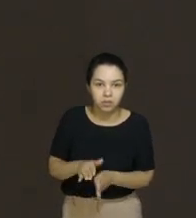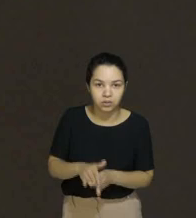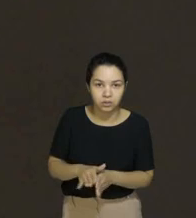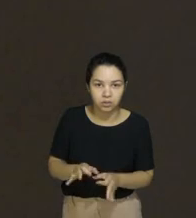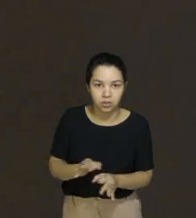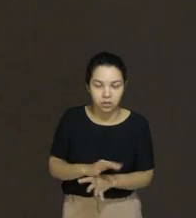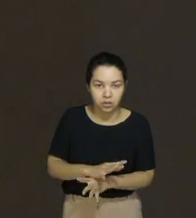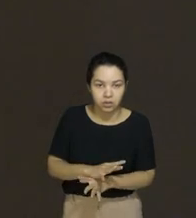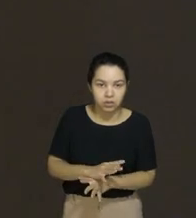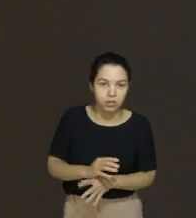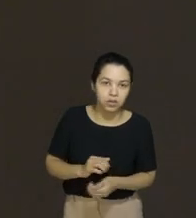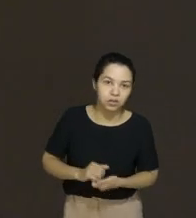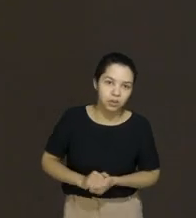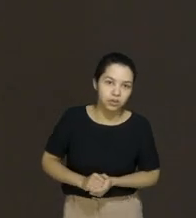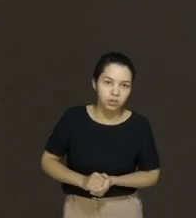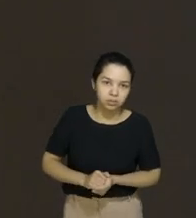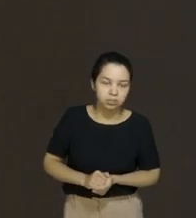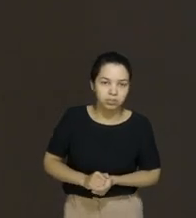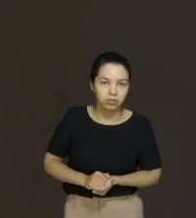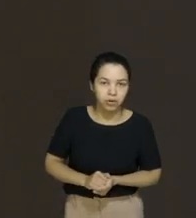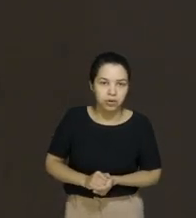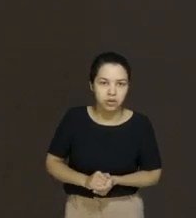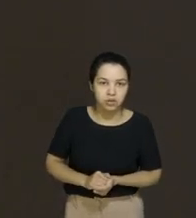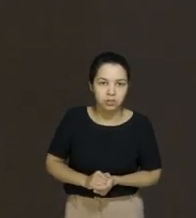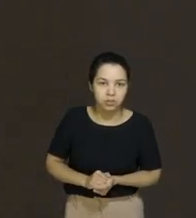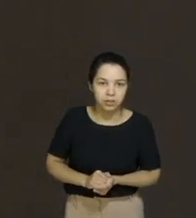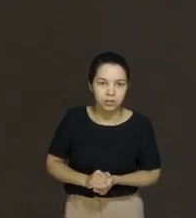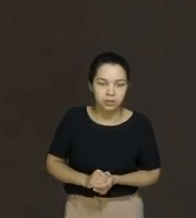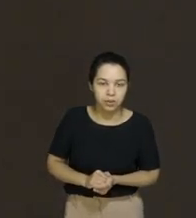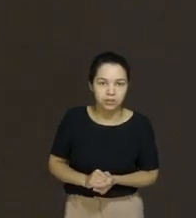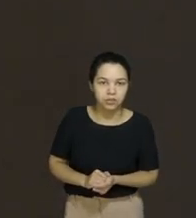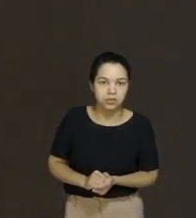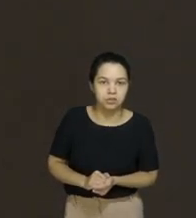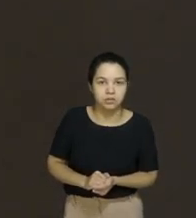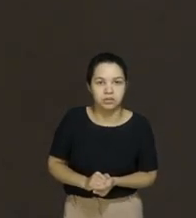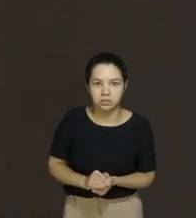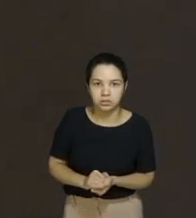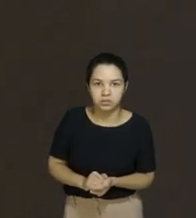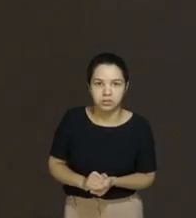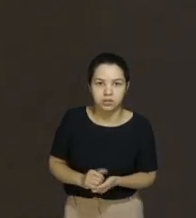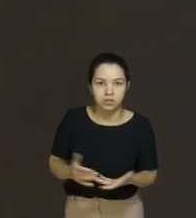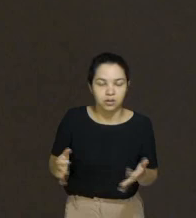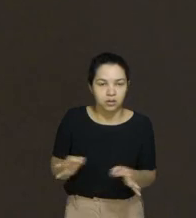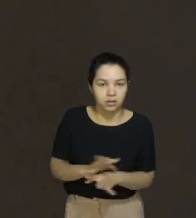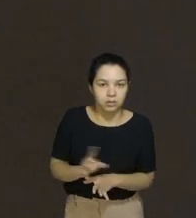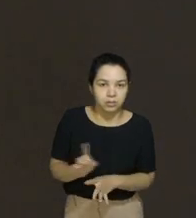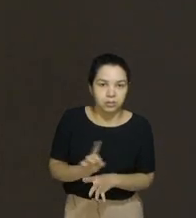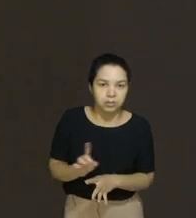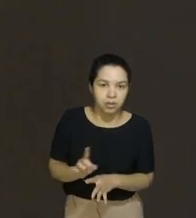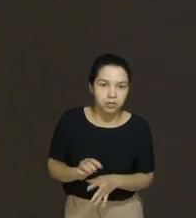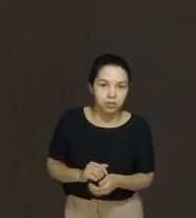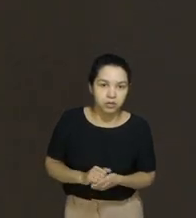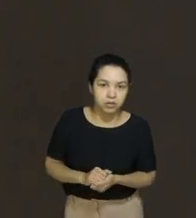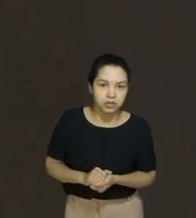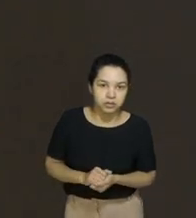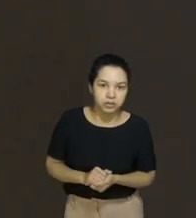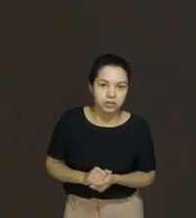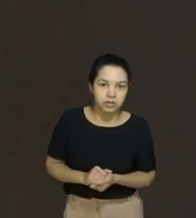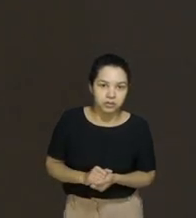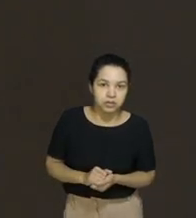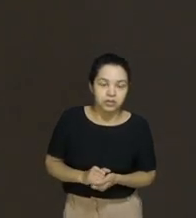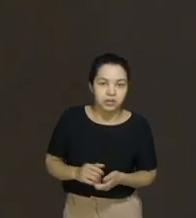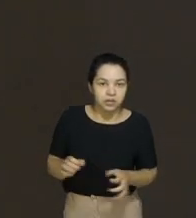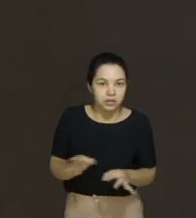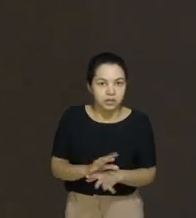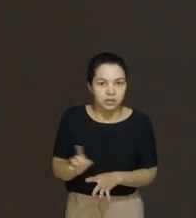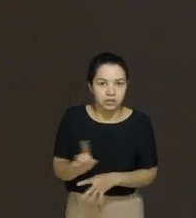deveres. São crianças que não acabam as coisas. A mãe tem que ficar falando, acaba, ele levanta, solta, vai e volta, e não acaba